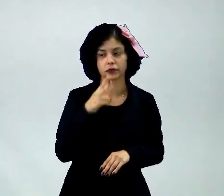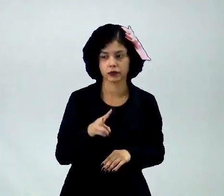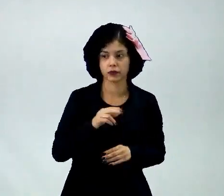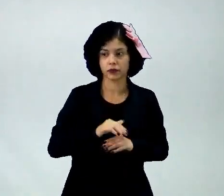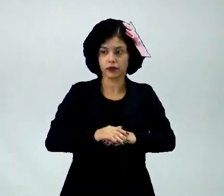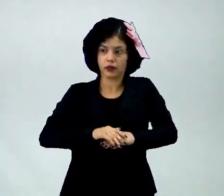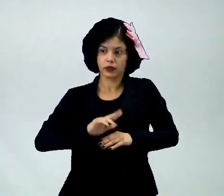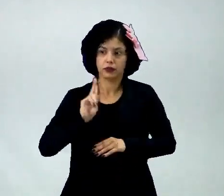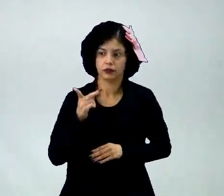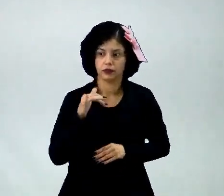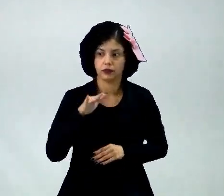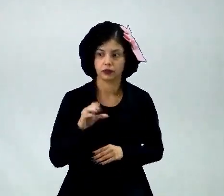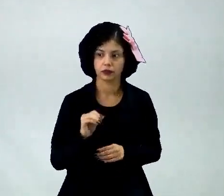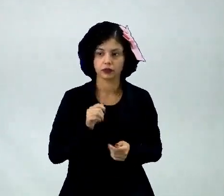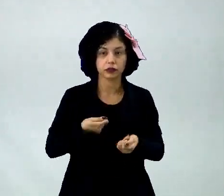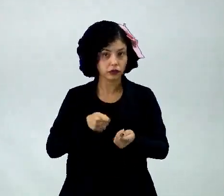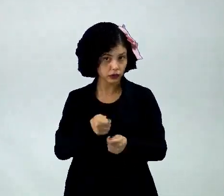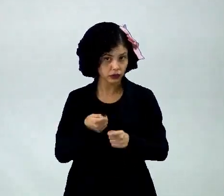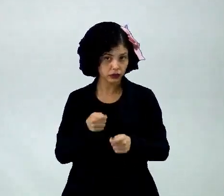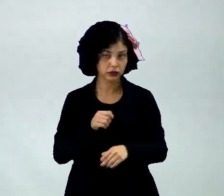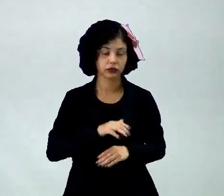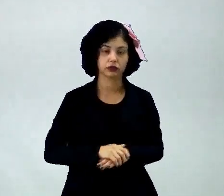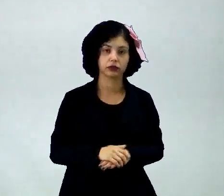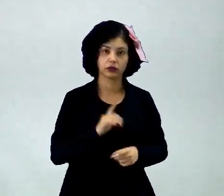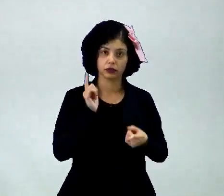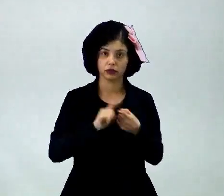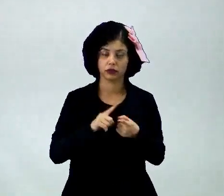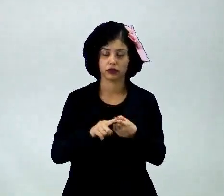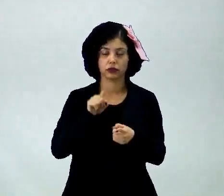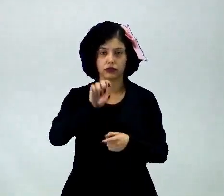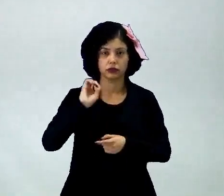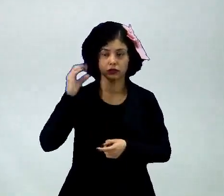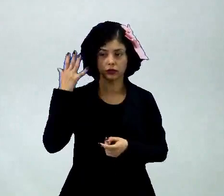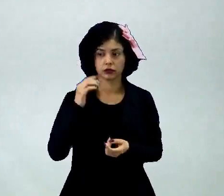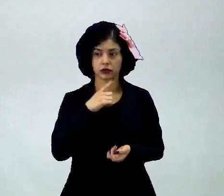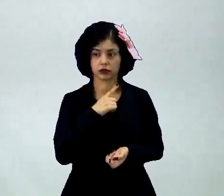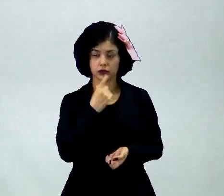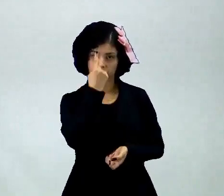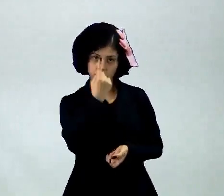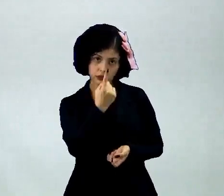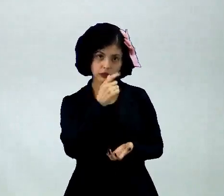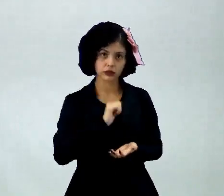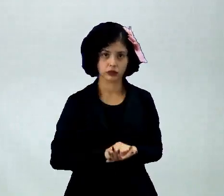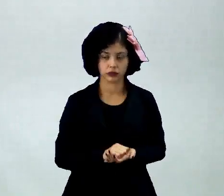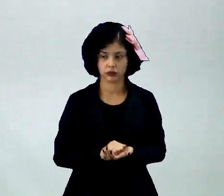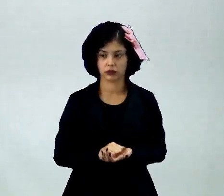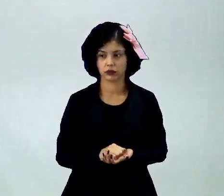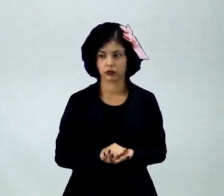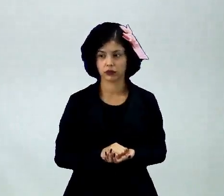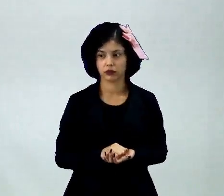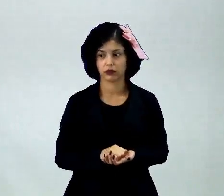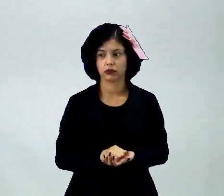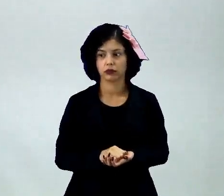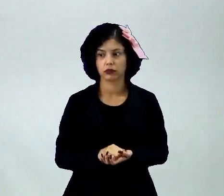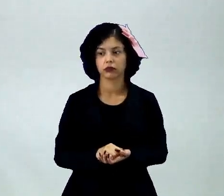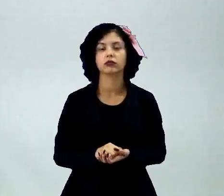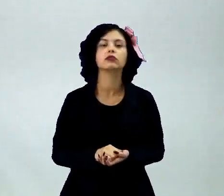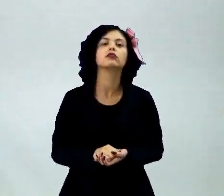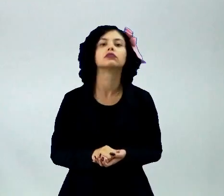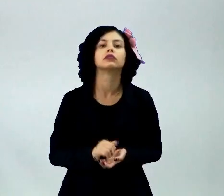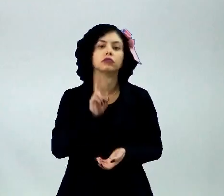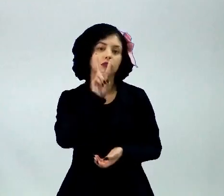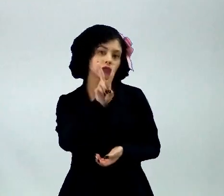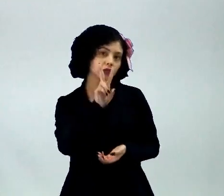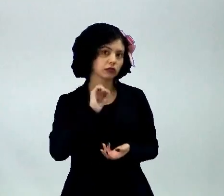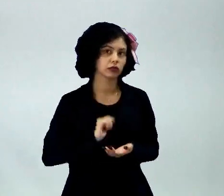que seria um homozigoto dominante, porque nesse caso eu só tenho um padrão ali de alelos, e nesse caso representado